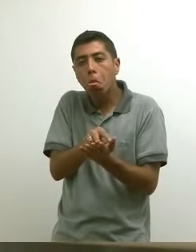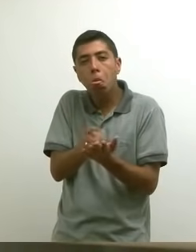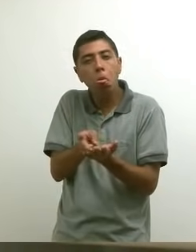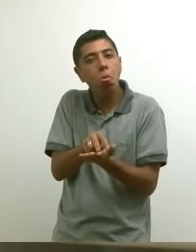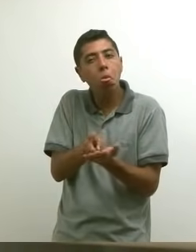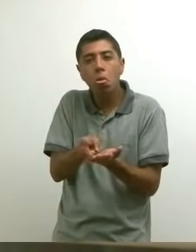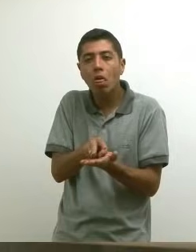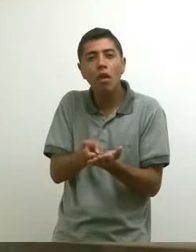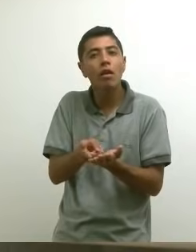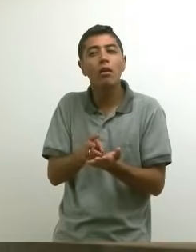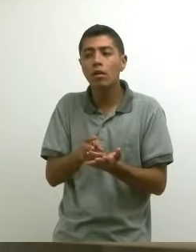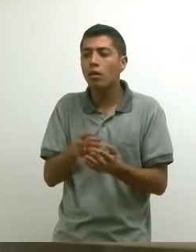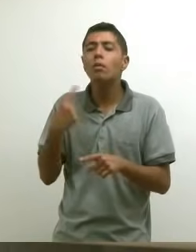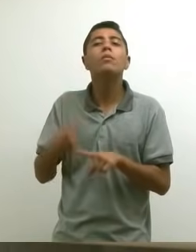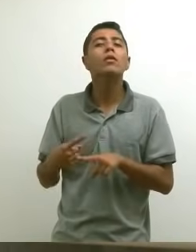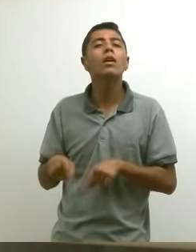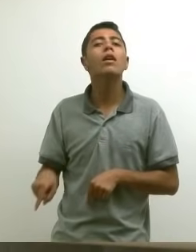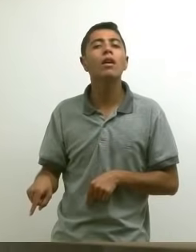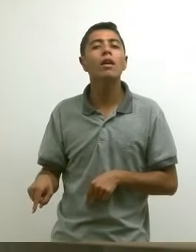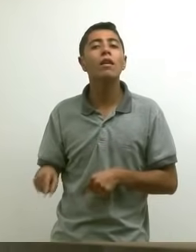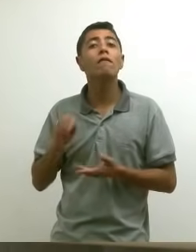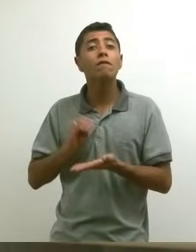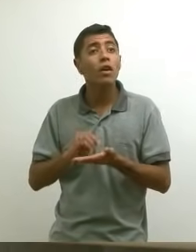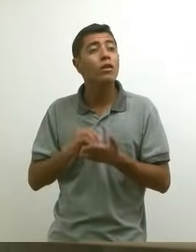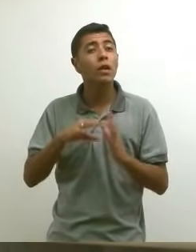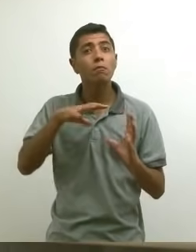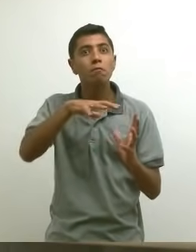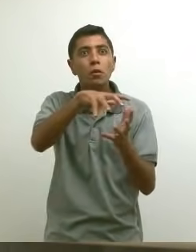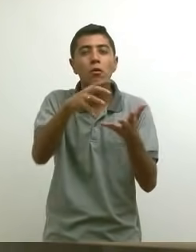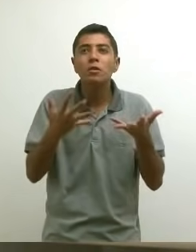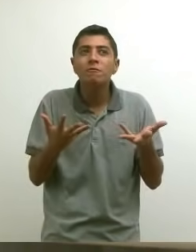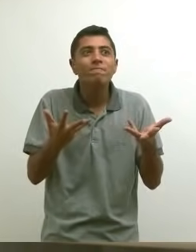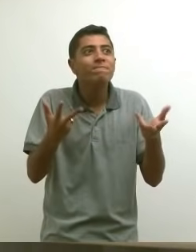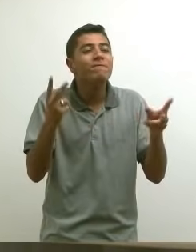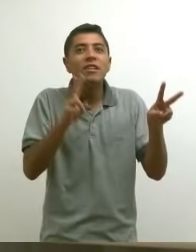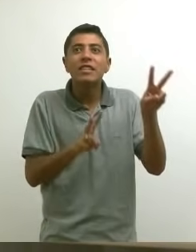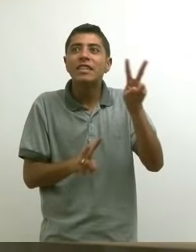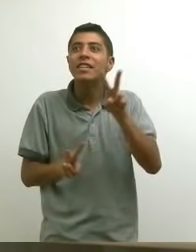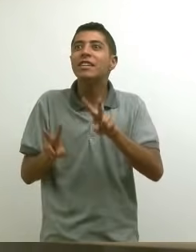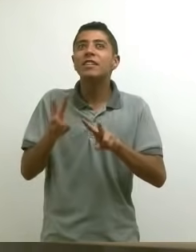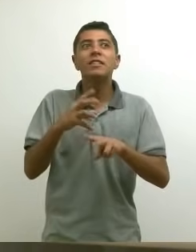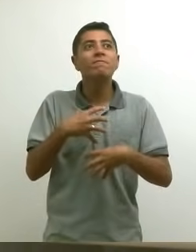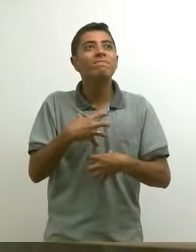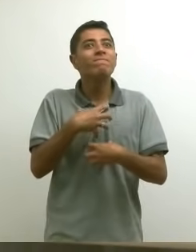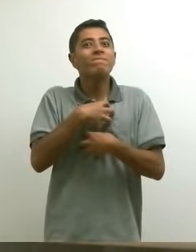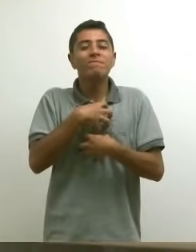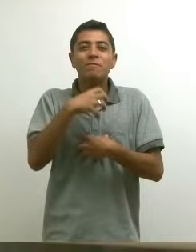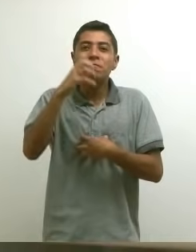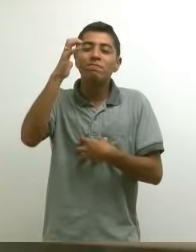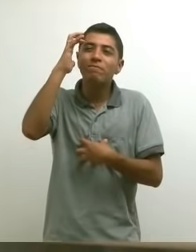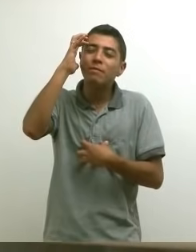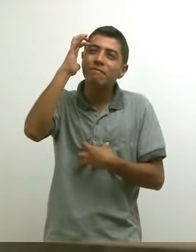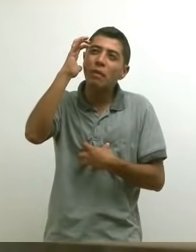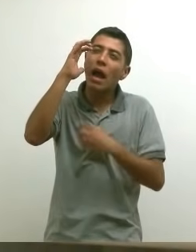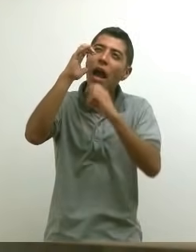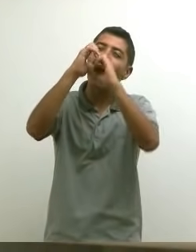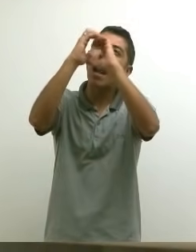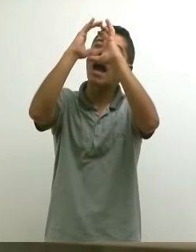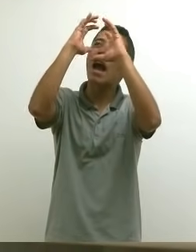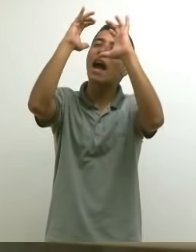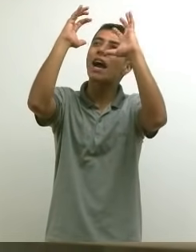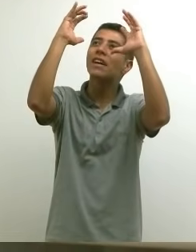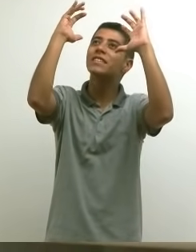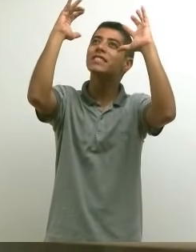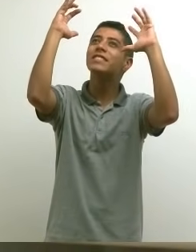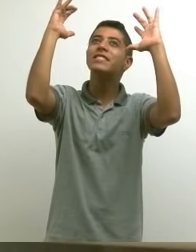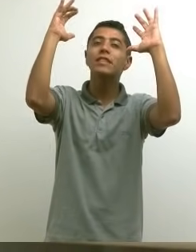que dificultam ela entrar nesse mundo maravilhoso mundo da fantasia esse mundo da imaginação que o mundo da